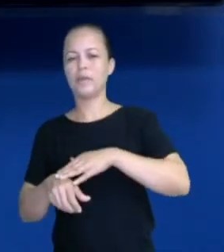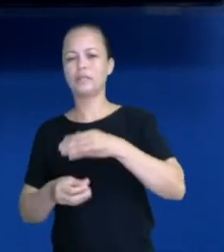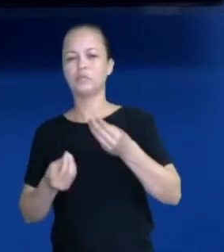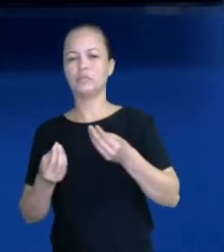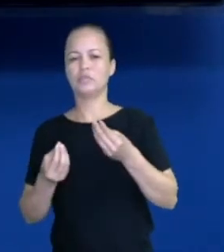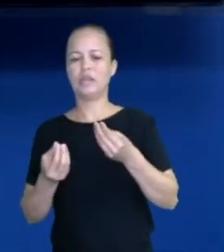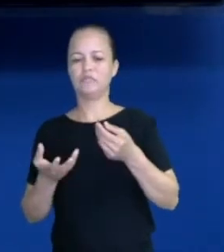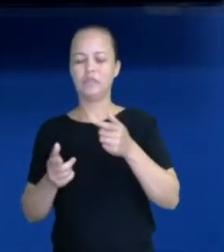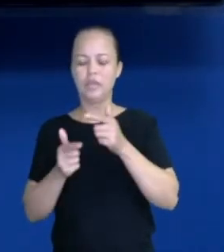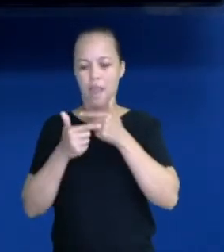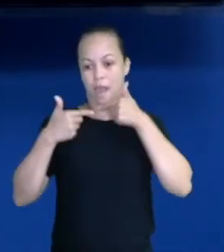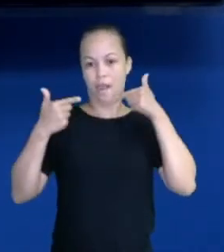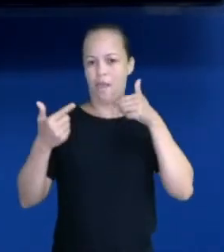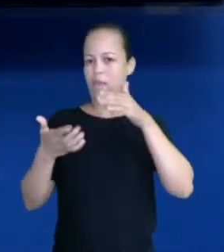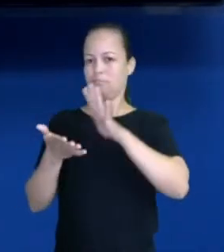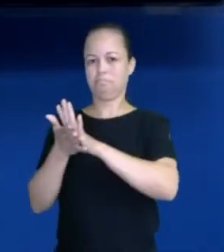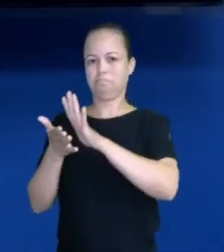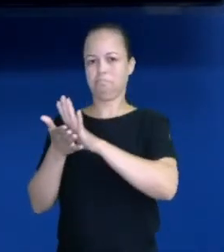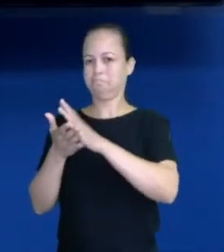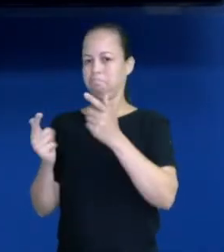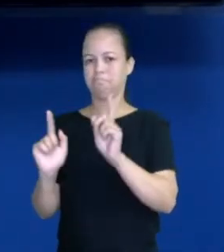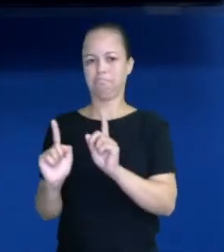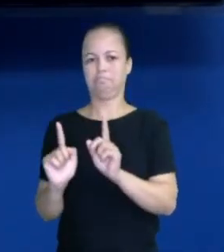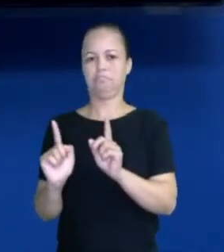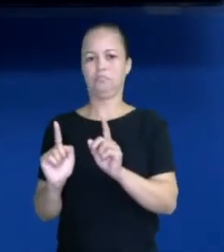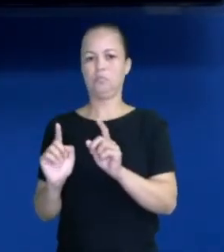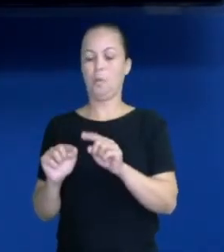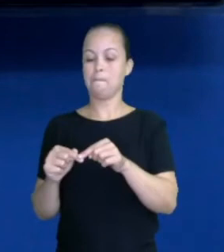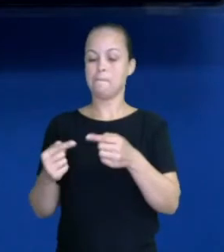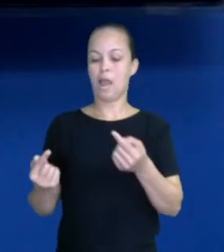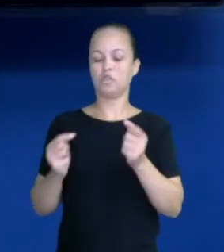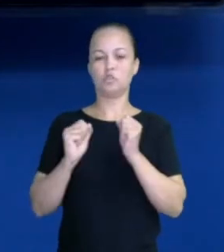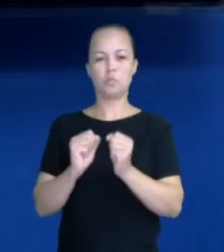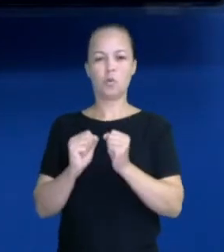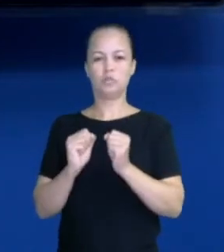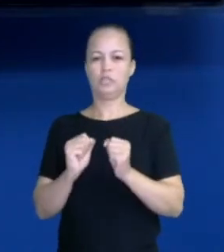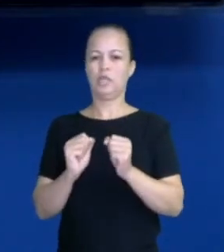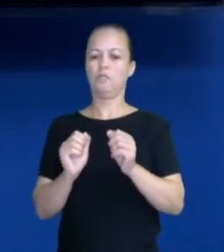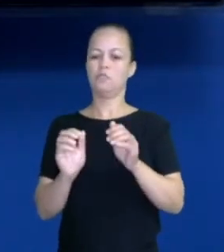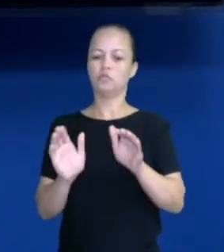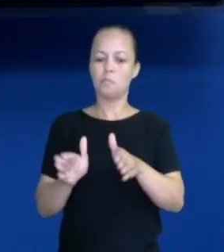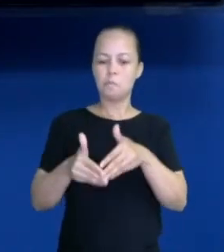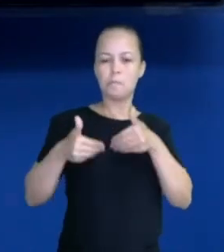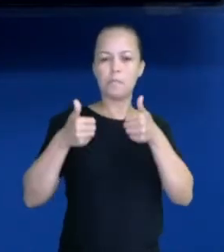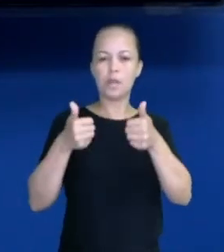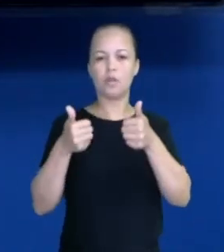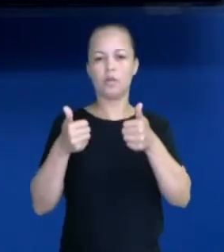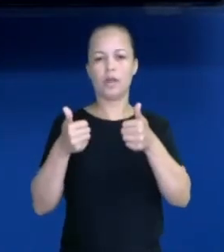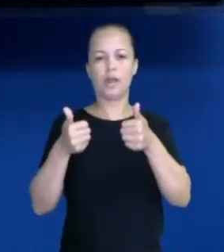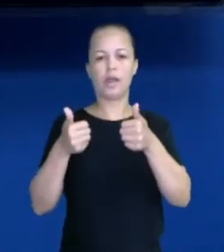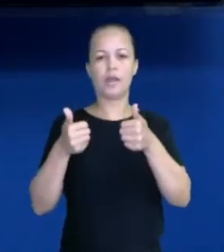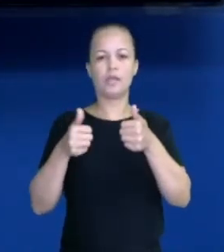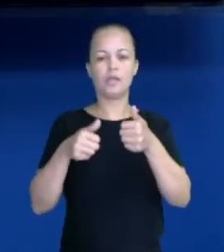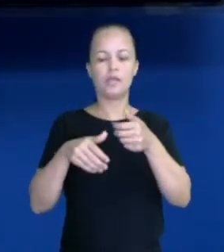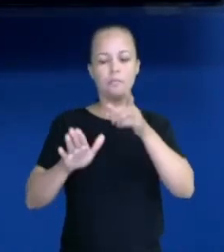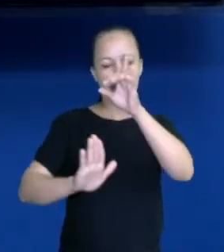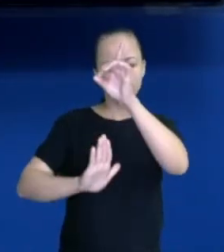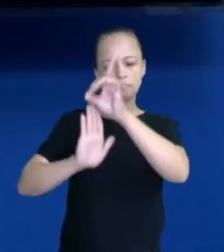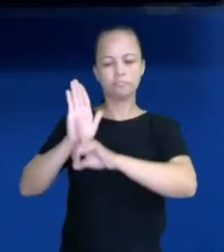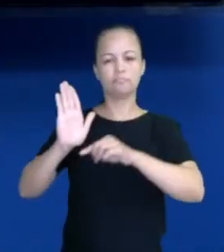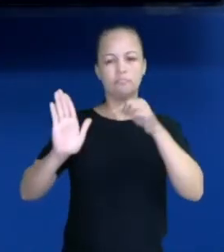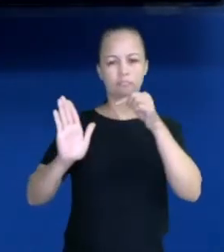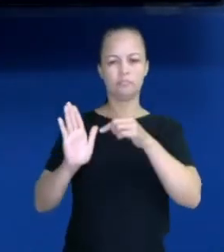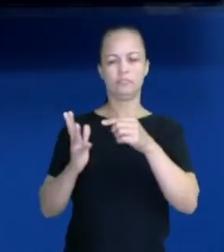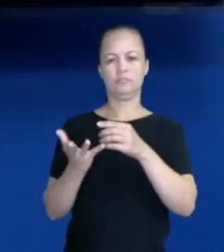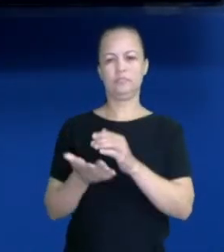bater palminhas. Mas a gente pode fazer melhor. A gente pode procurar os nossos direitos. Porque um dia